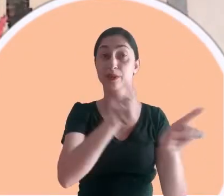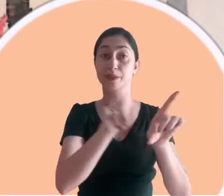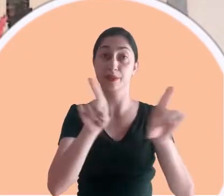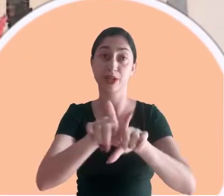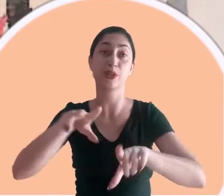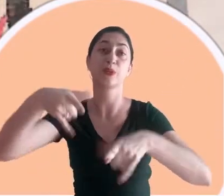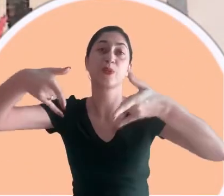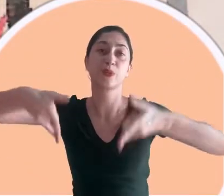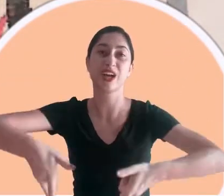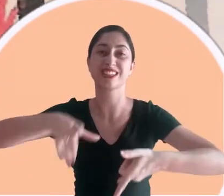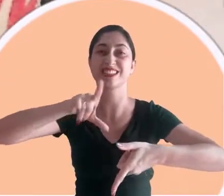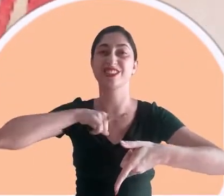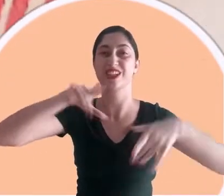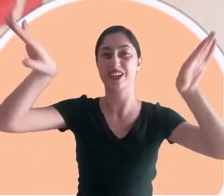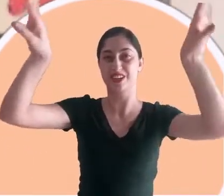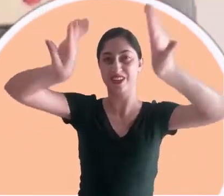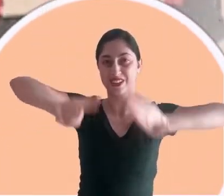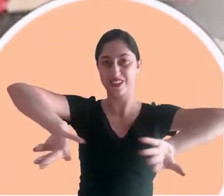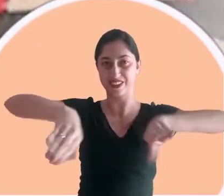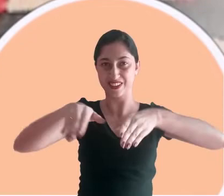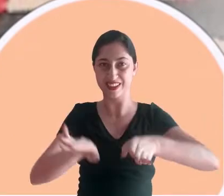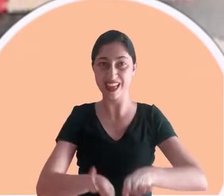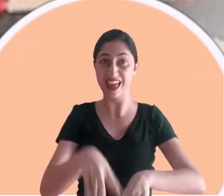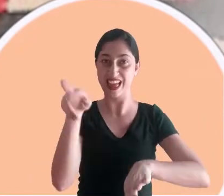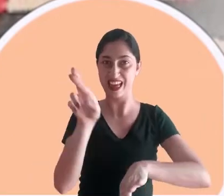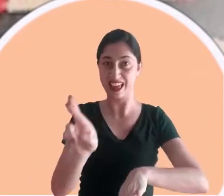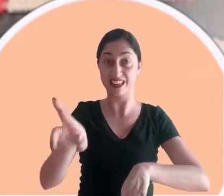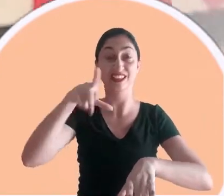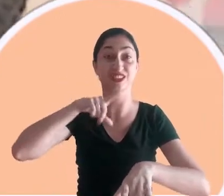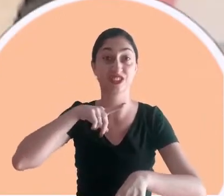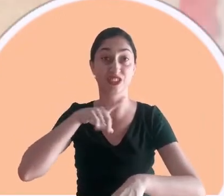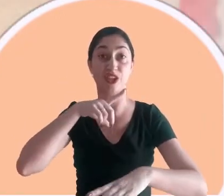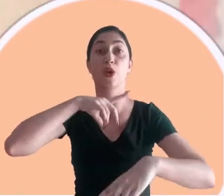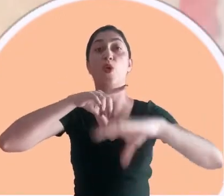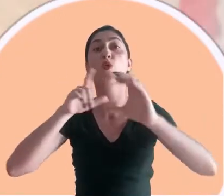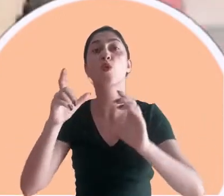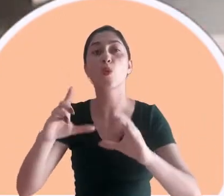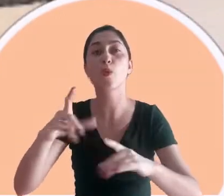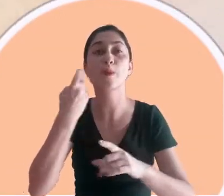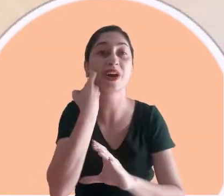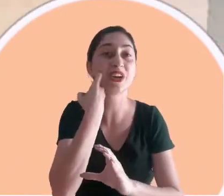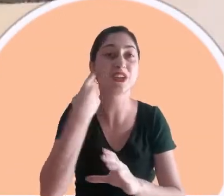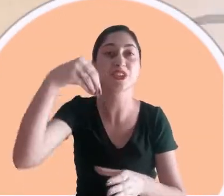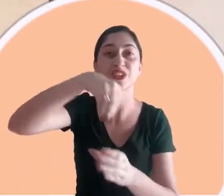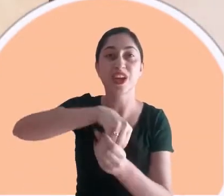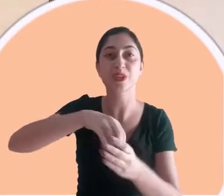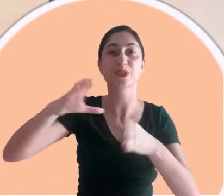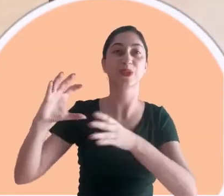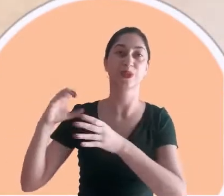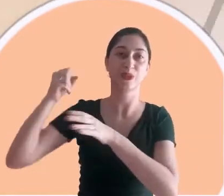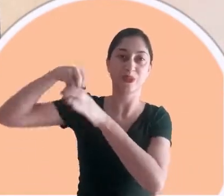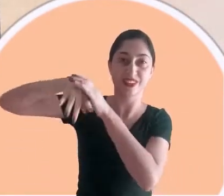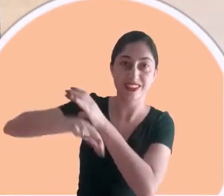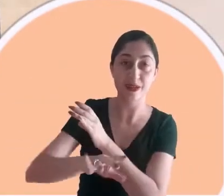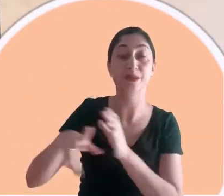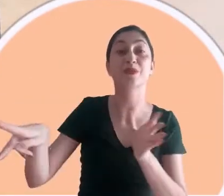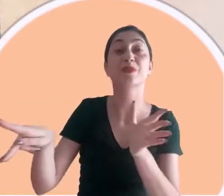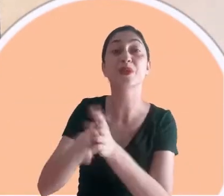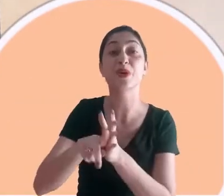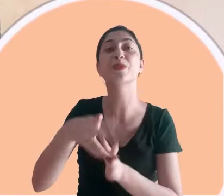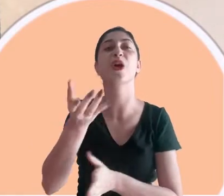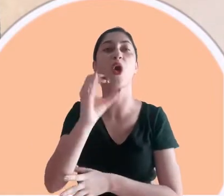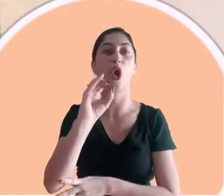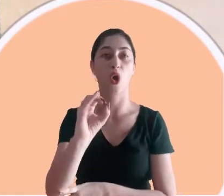R. Entre as cortinas em R, o aquário em O. Dentro do aquário em O, tinha um peixinho dourado. Dentro da casa, tinha minha mãe e ela tava